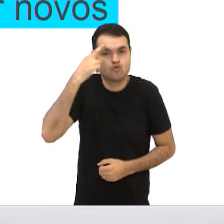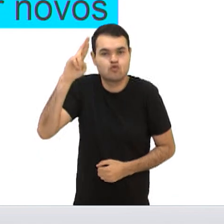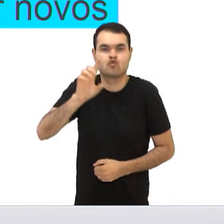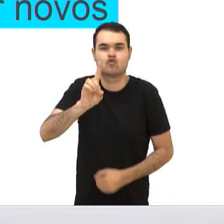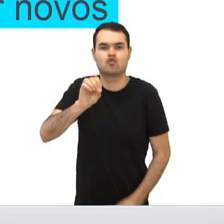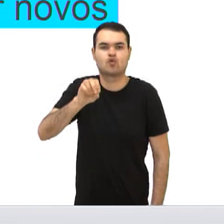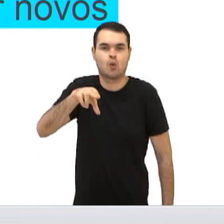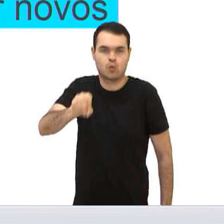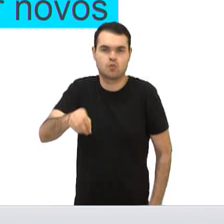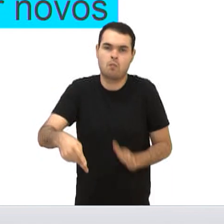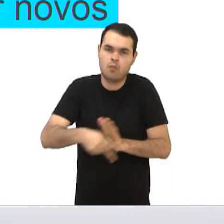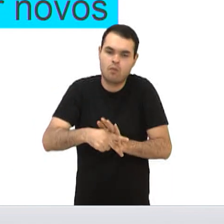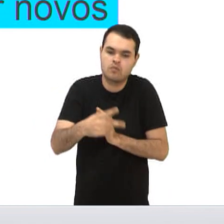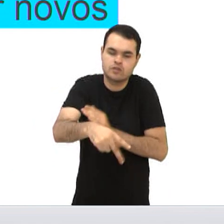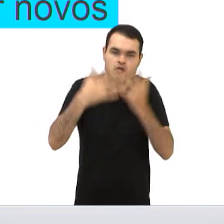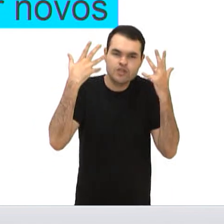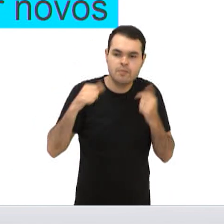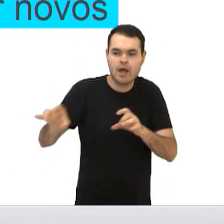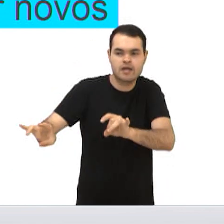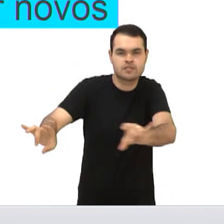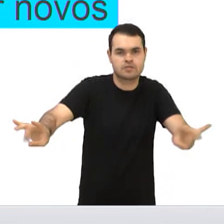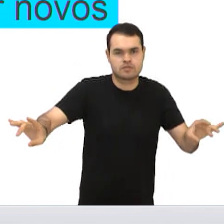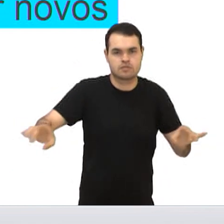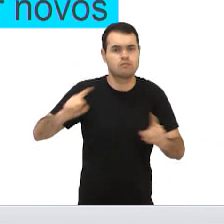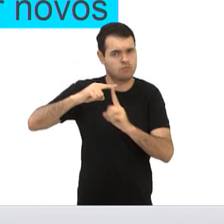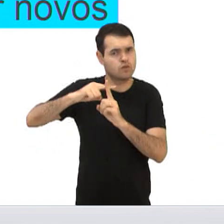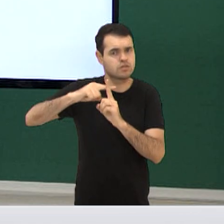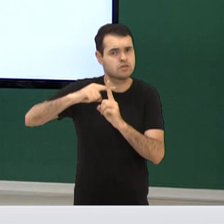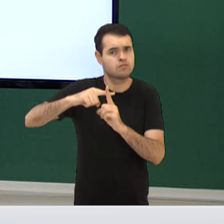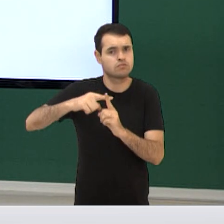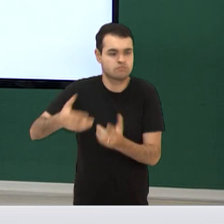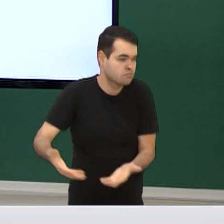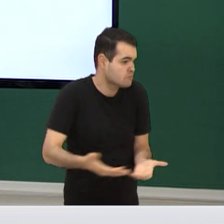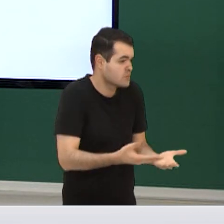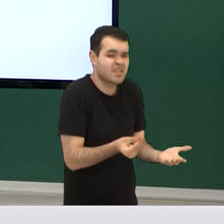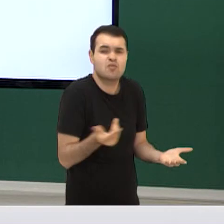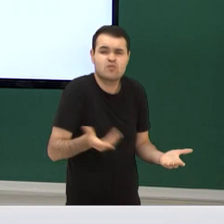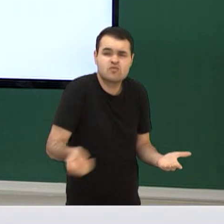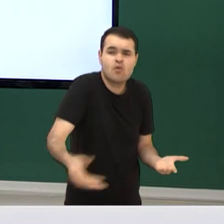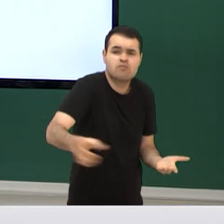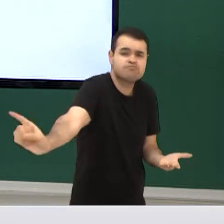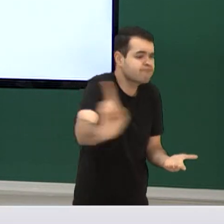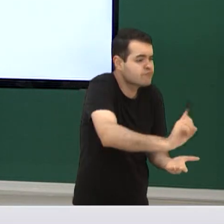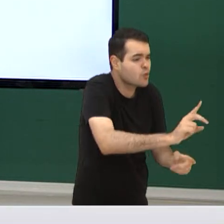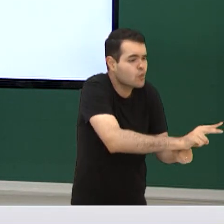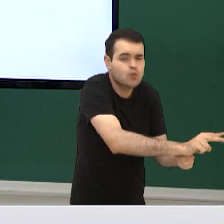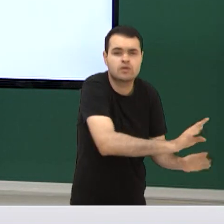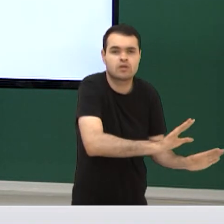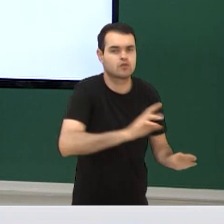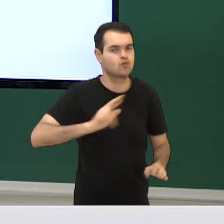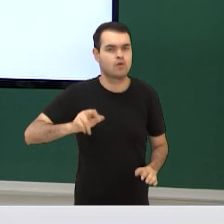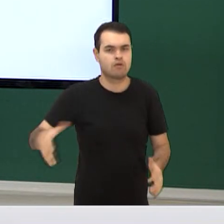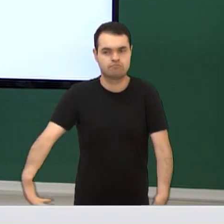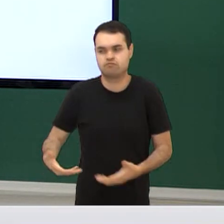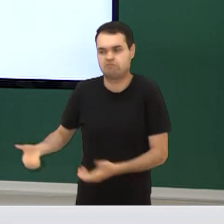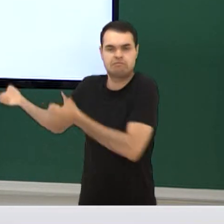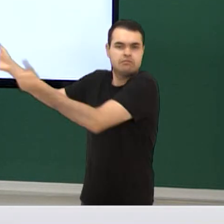acordo com o texto, ok? Muito bem? Respirou fundo, entendeu? Vamos continuar, então?